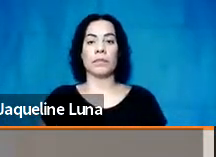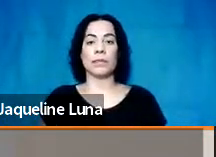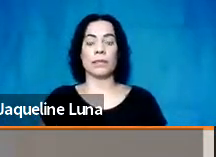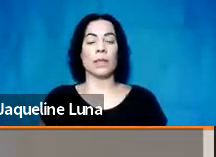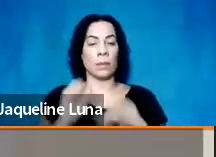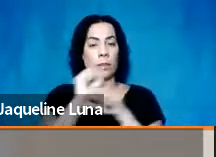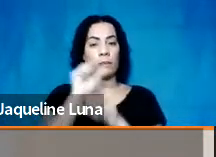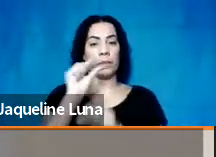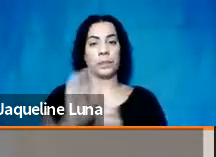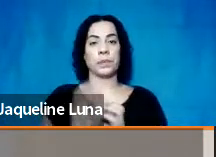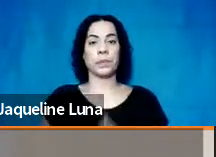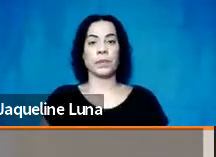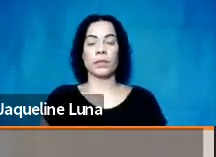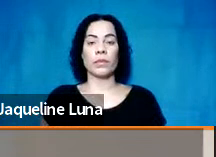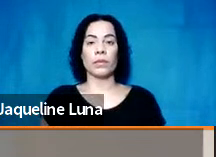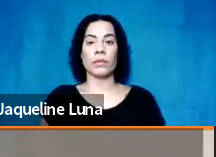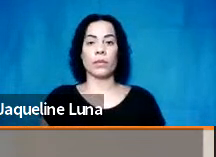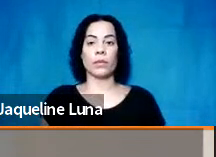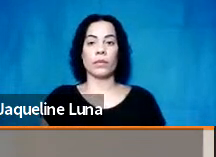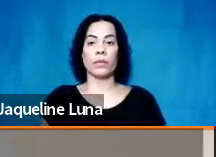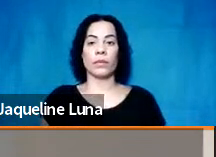Espera aí.